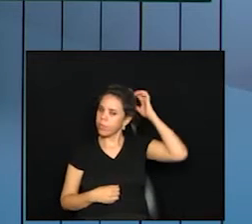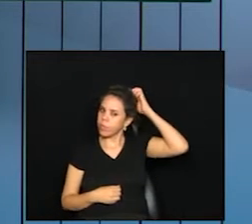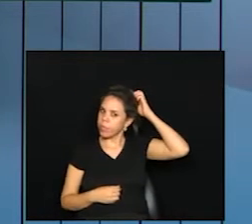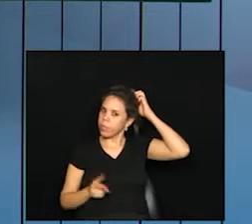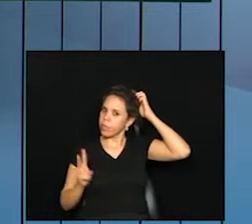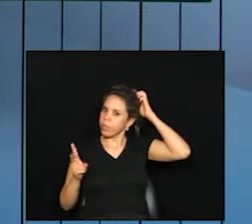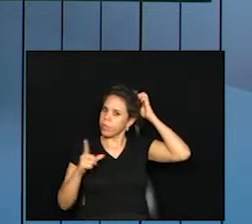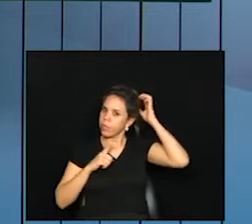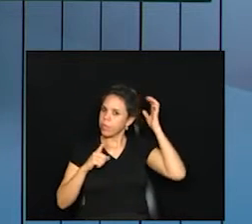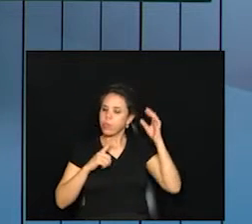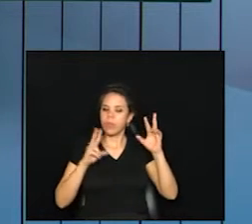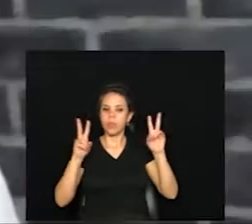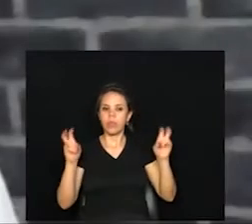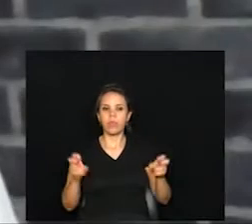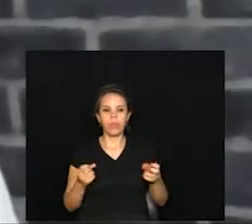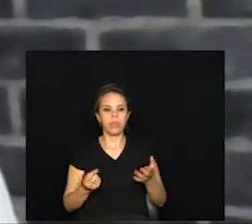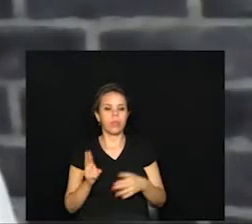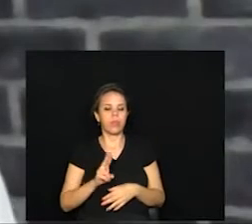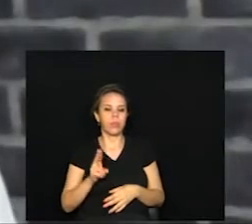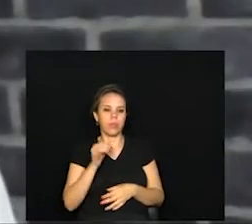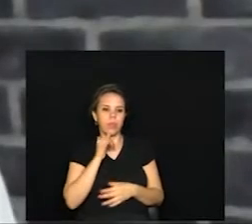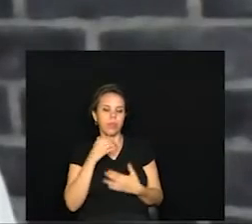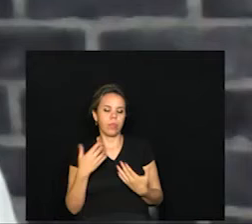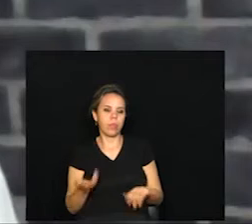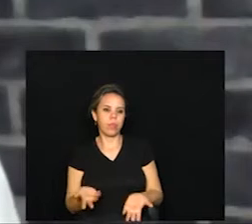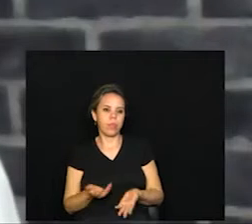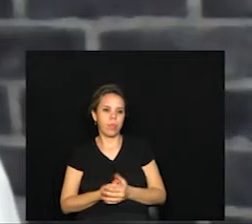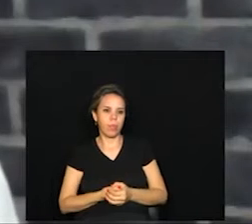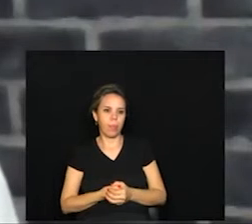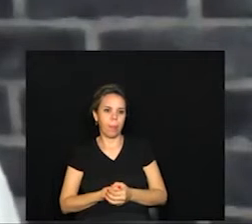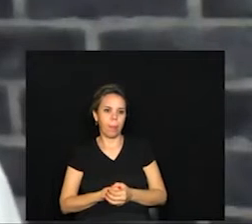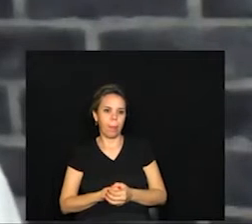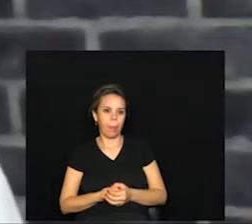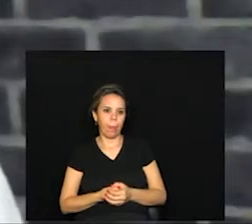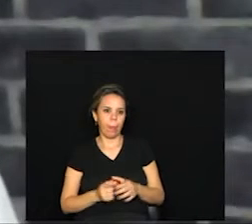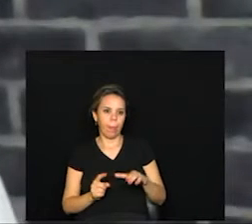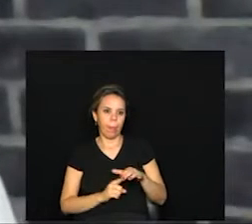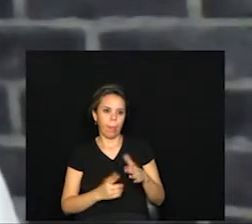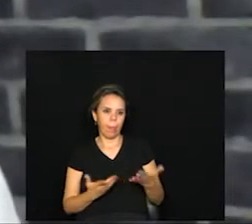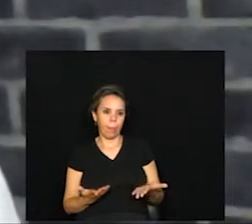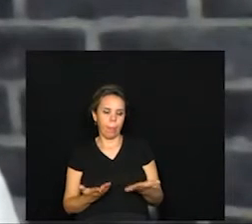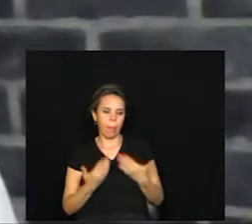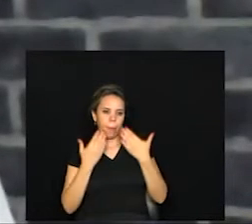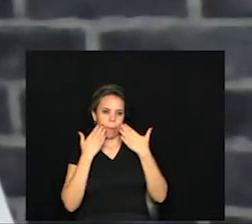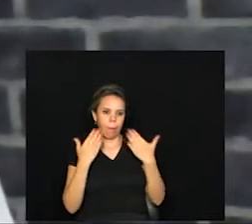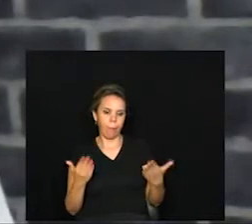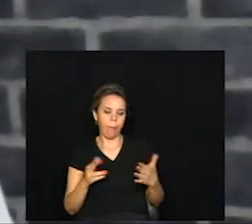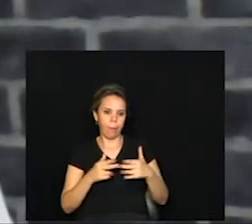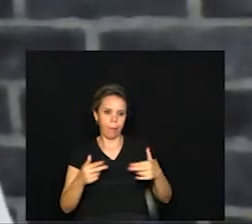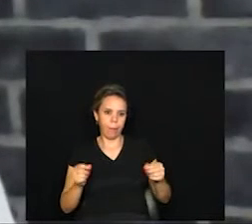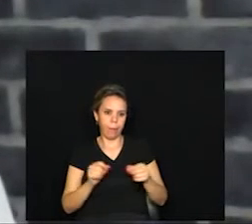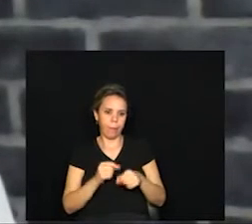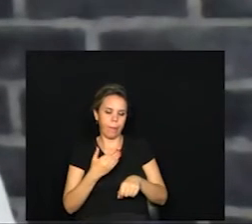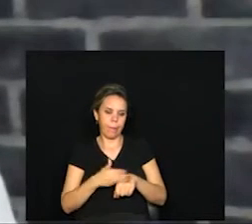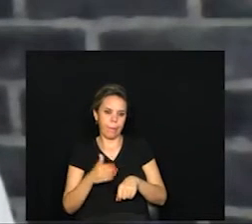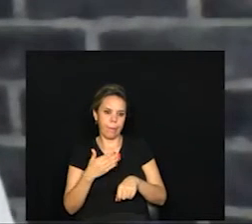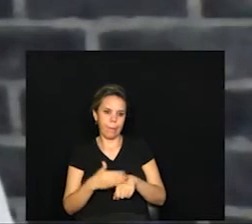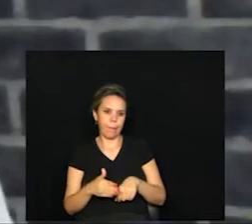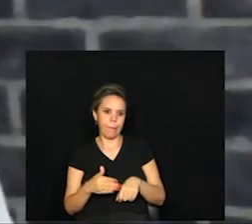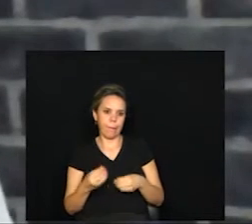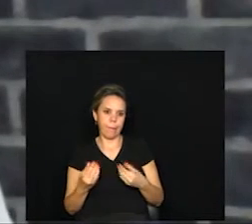Sempre que houver a relação de consumo. Então, o consumidor ele está exposto a várias práticas